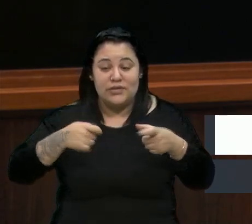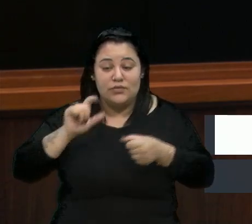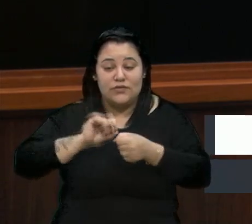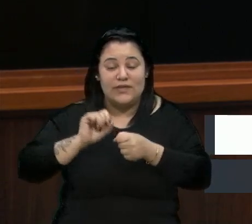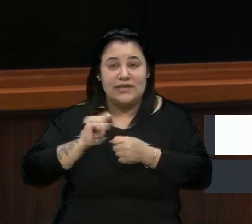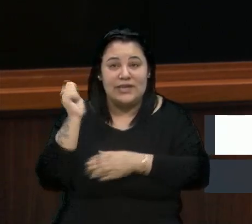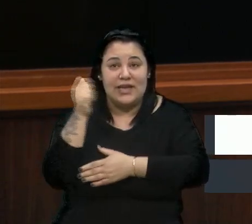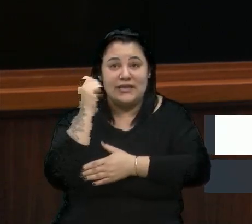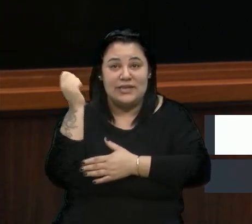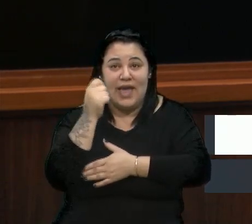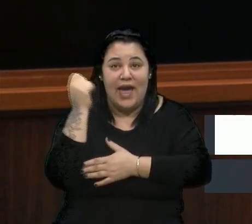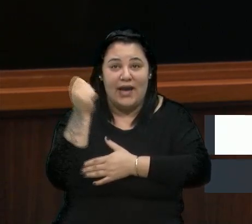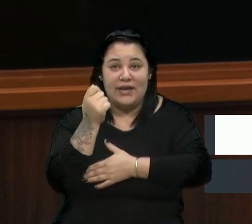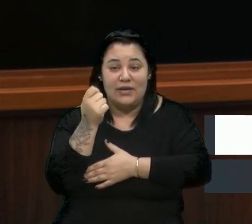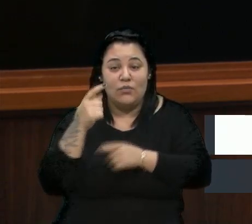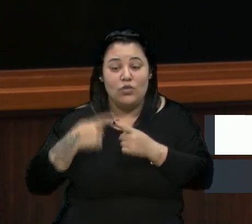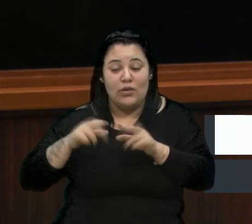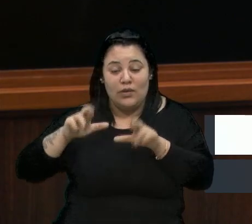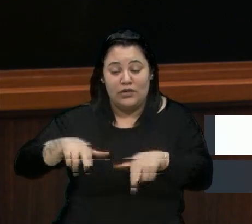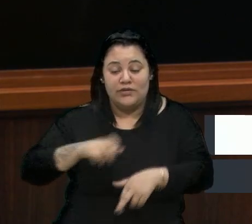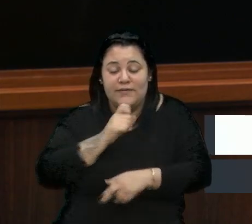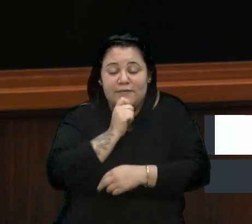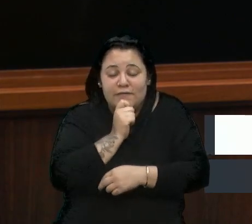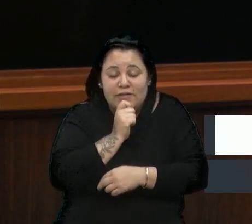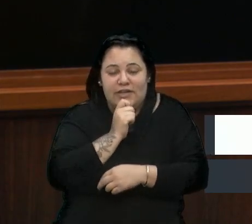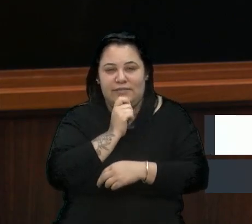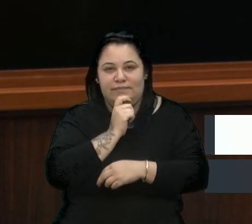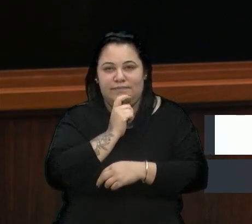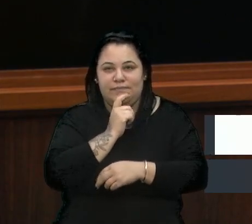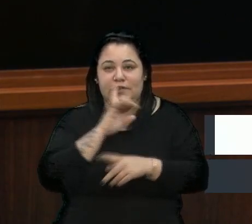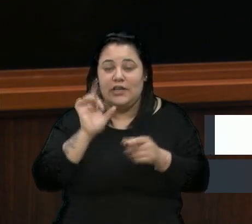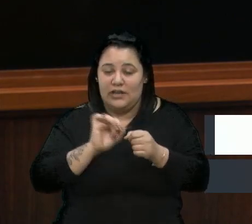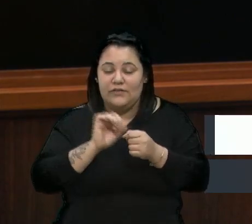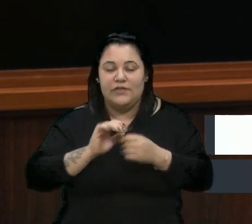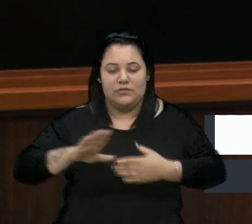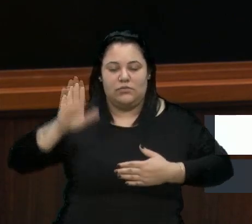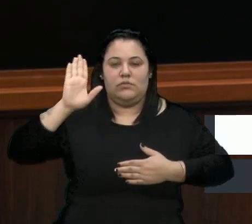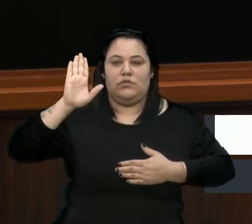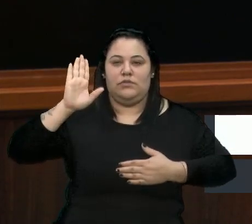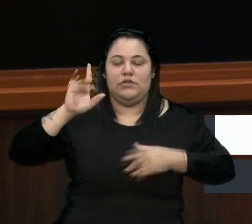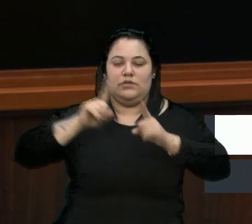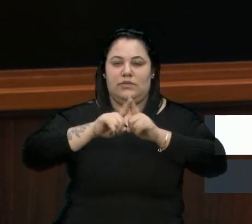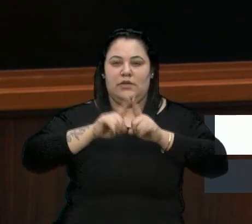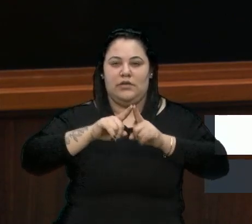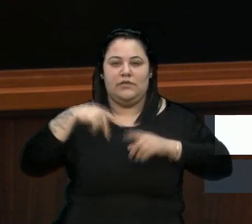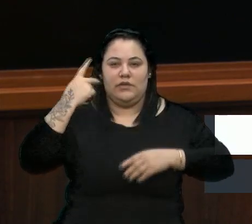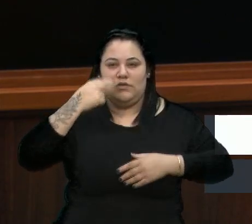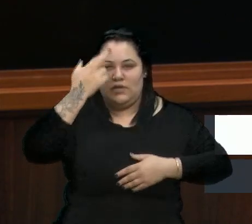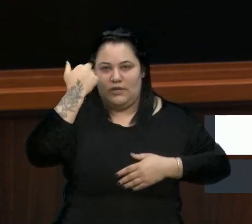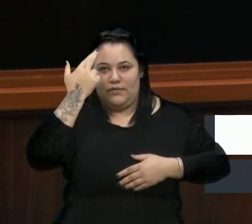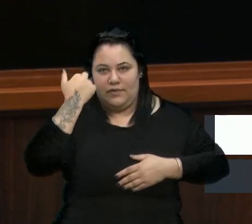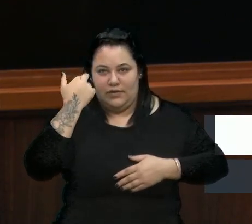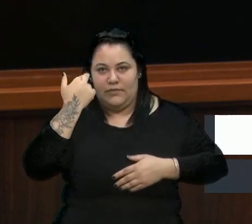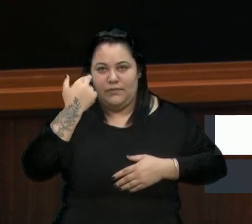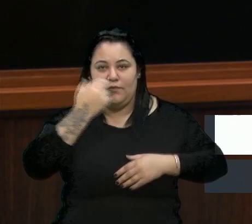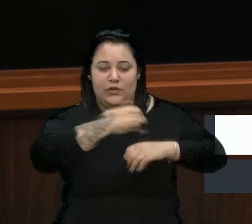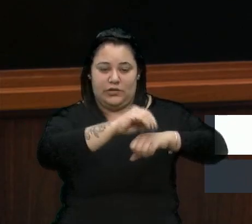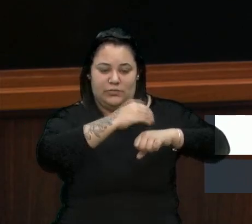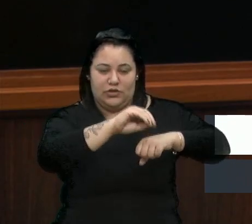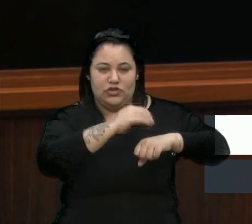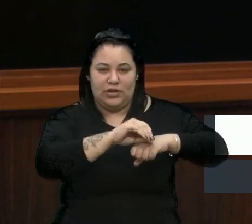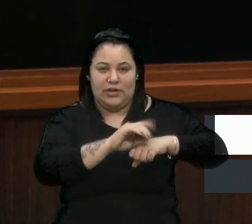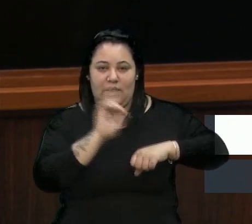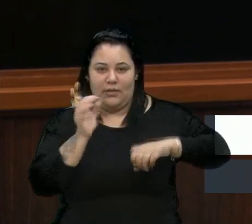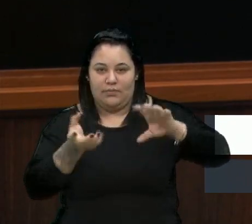fez também esse compromisso, o vereador Rafael, que foi referendado lá em